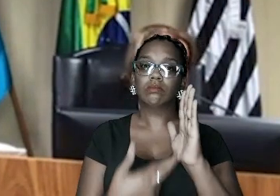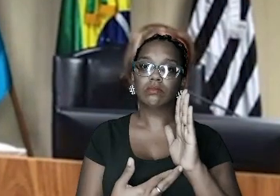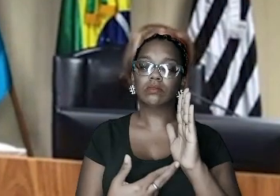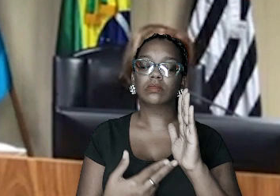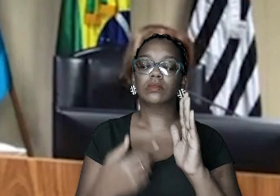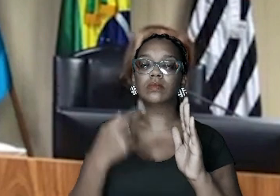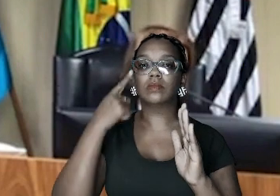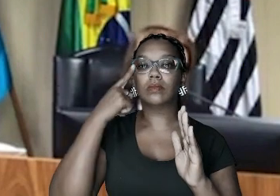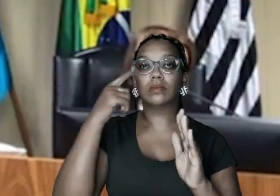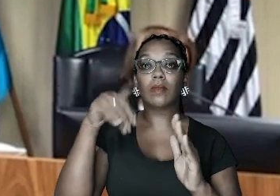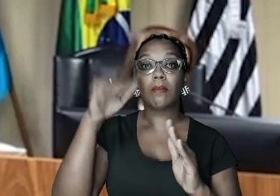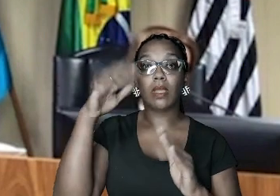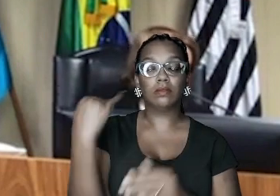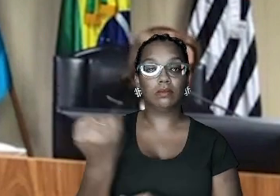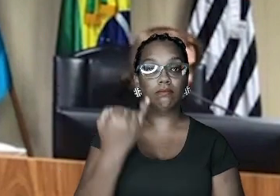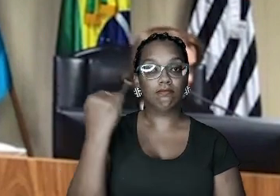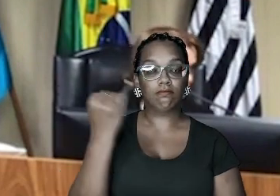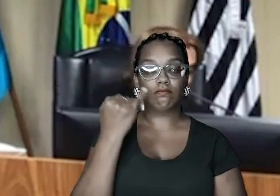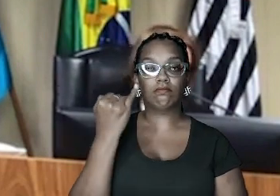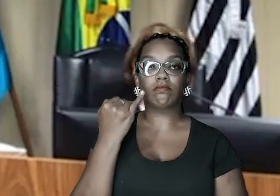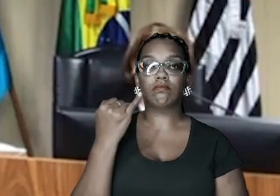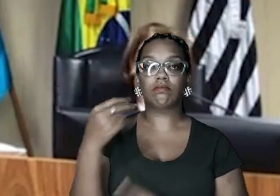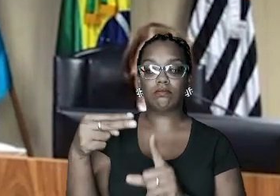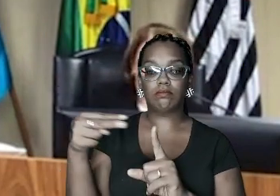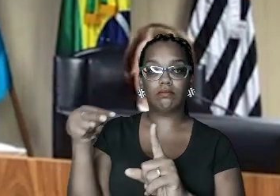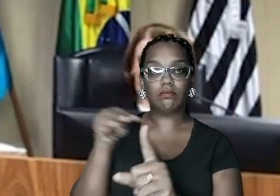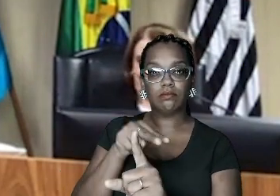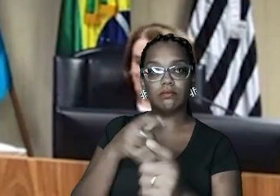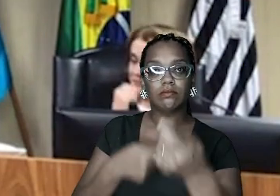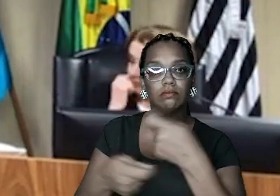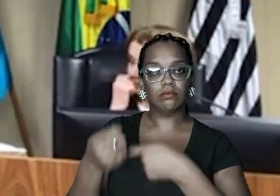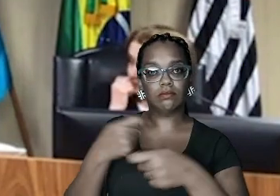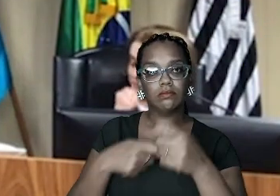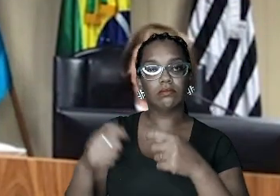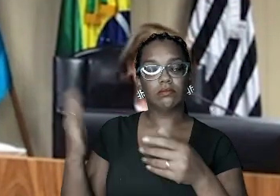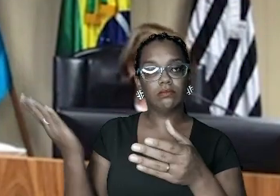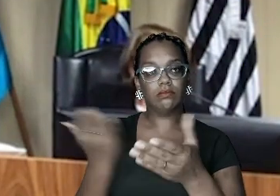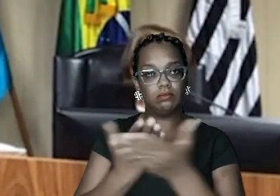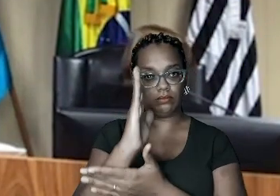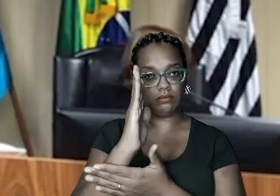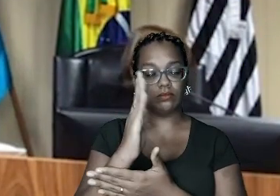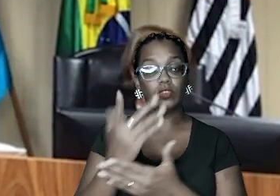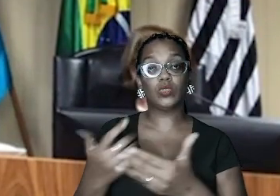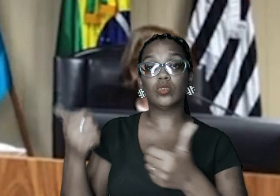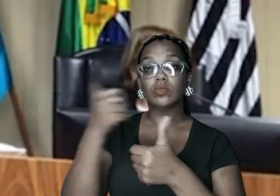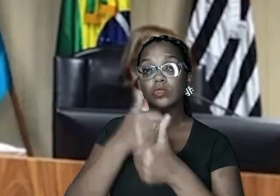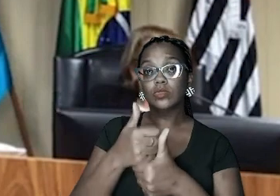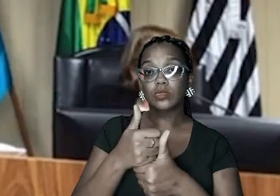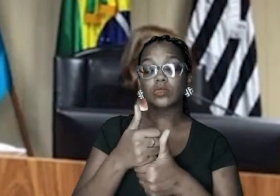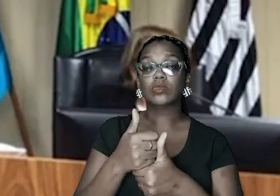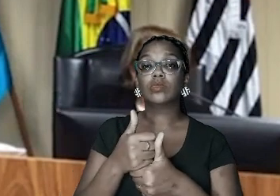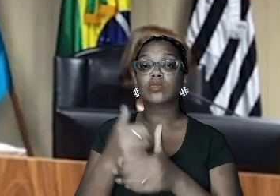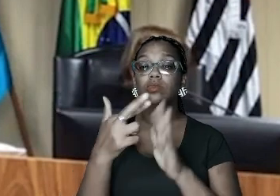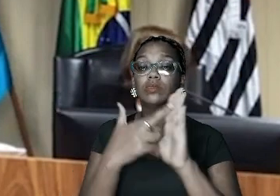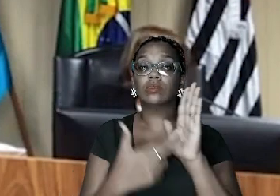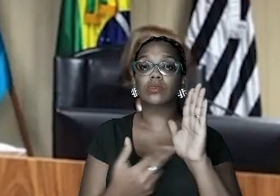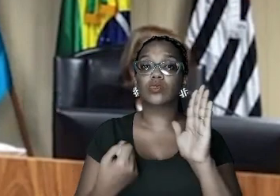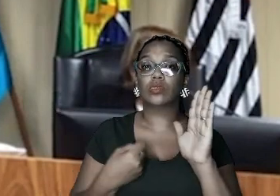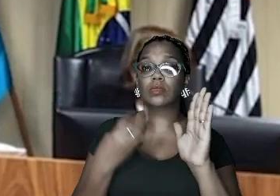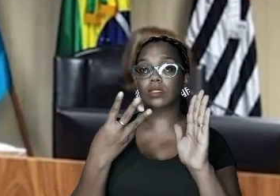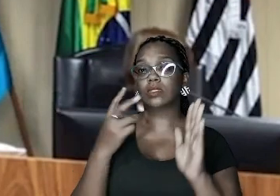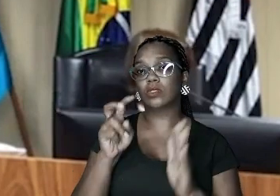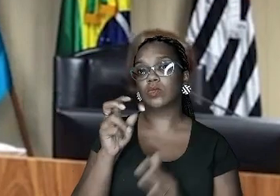mais importante do ponto de vista administrativa sancionadora que substitui a famigerada instrução normativa 358